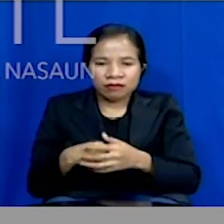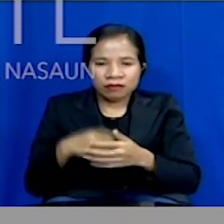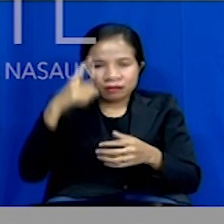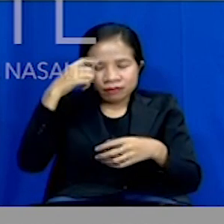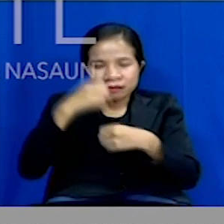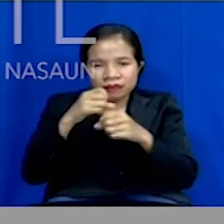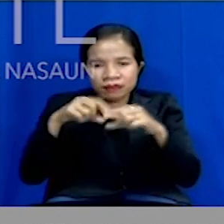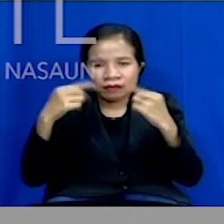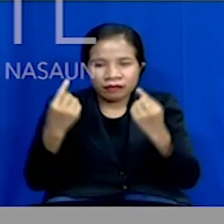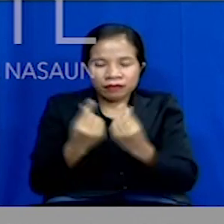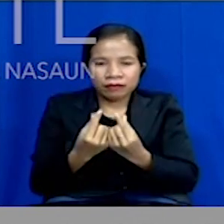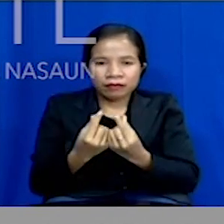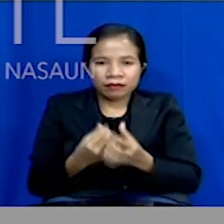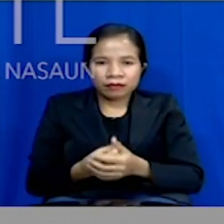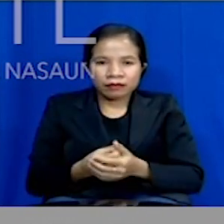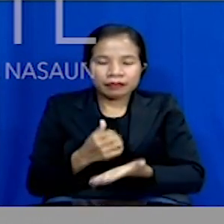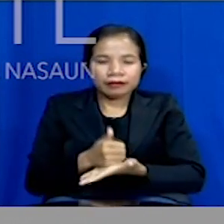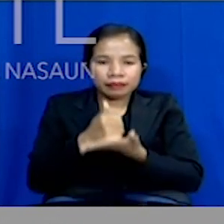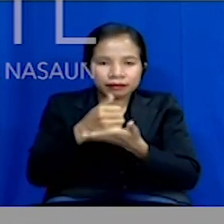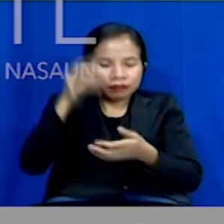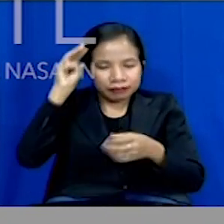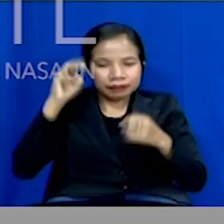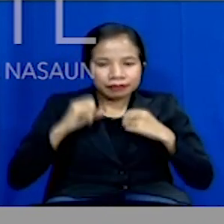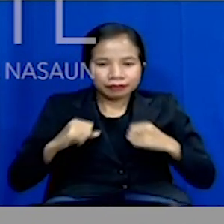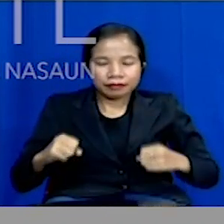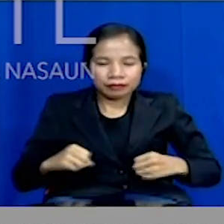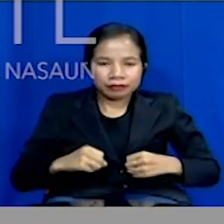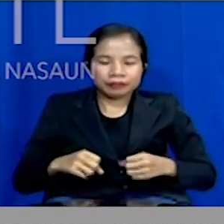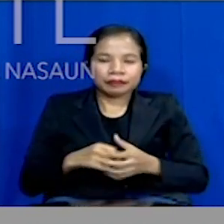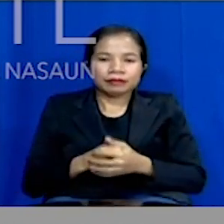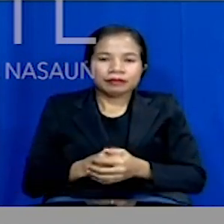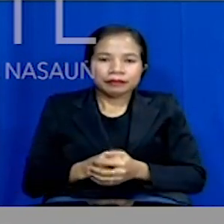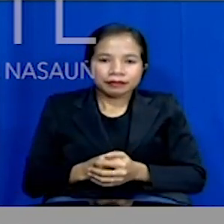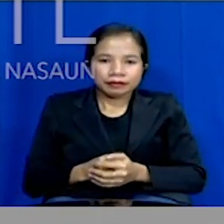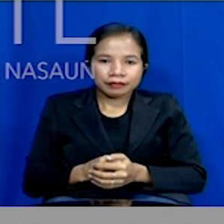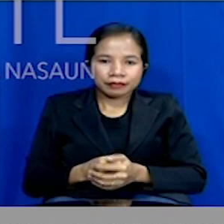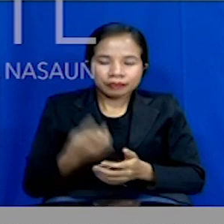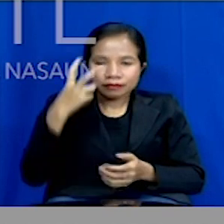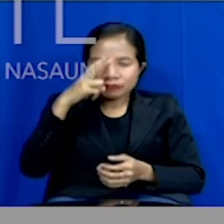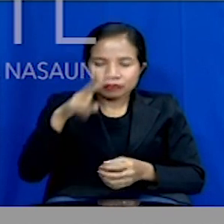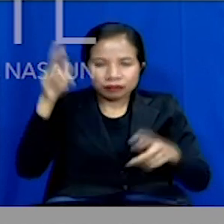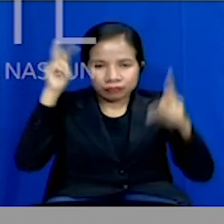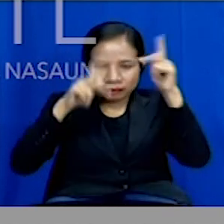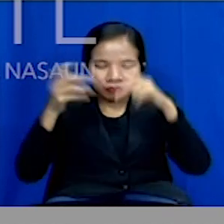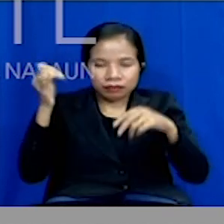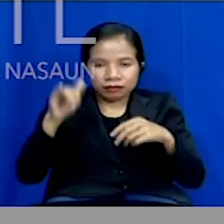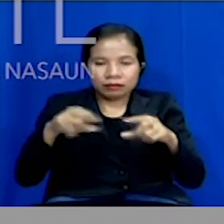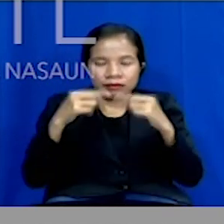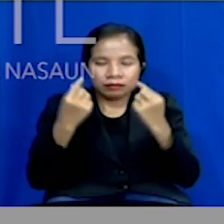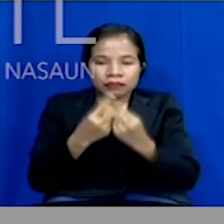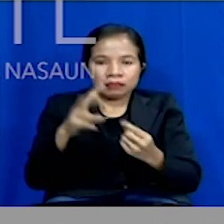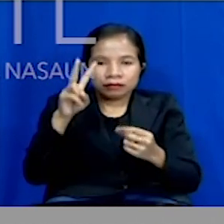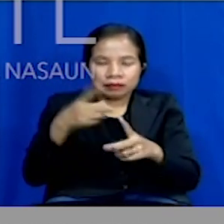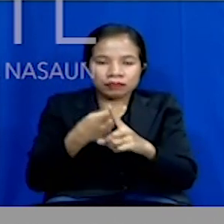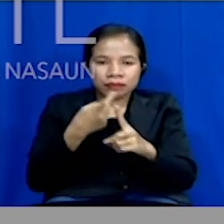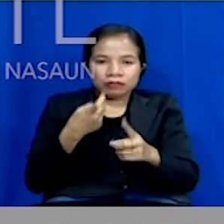equipa da para tu apoio ao Ministério da Saúde, onde controla a situação serena. E equipa ruana é